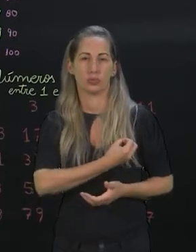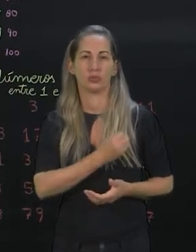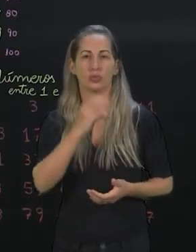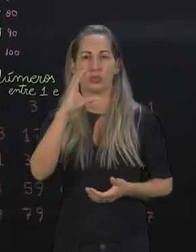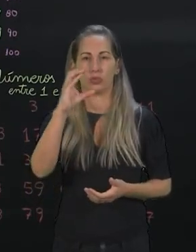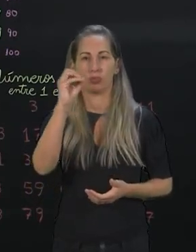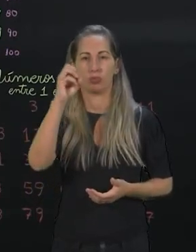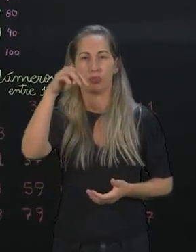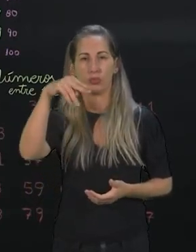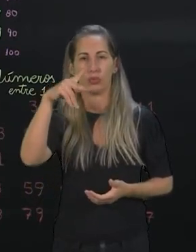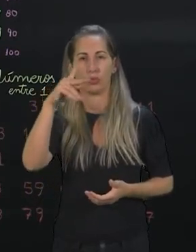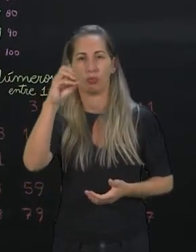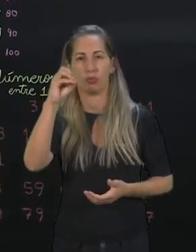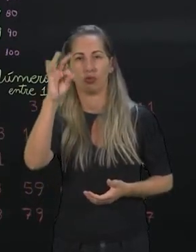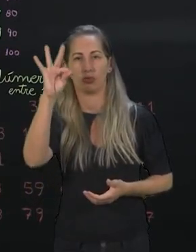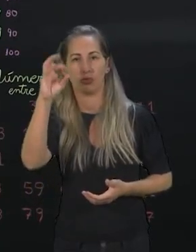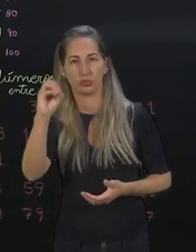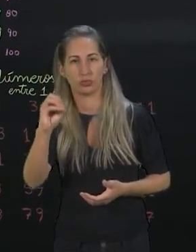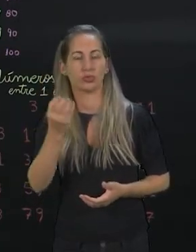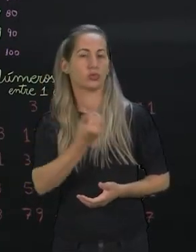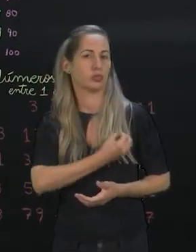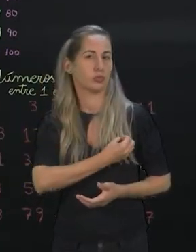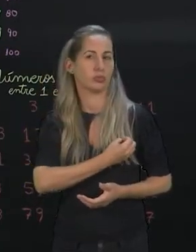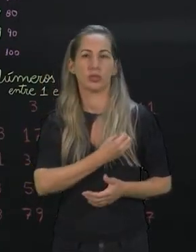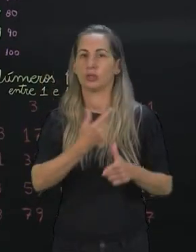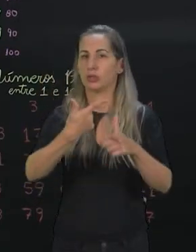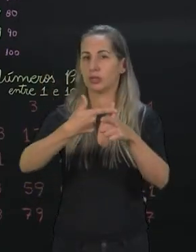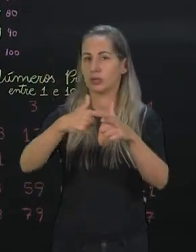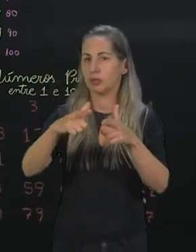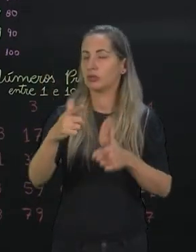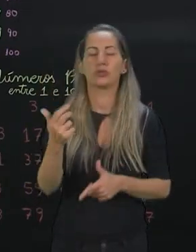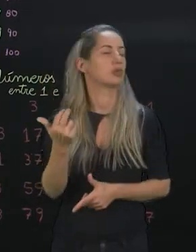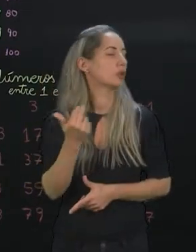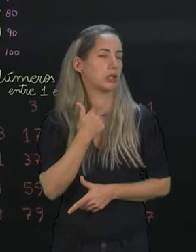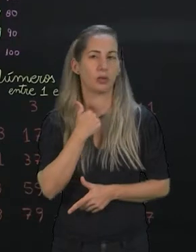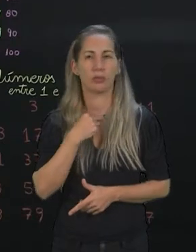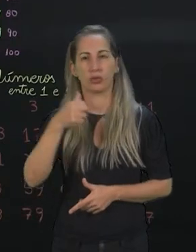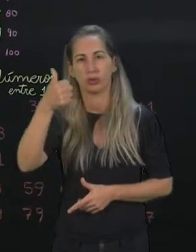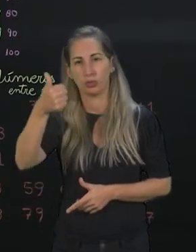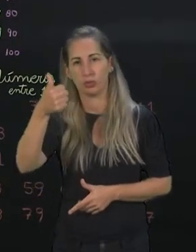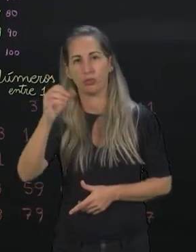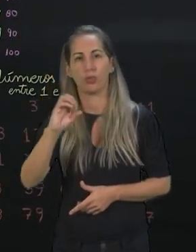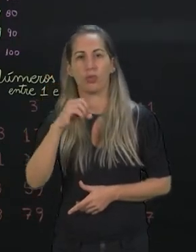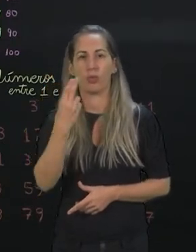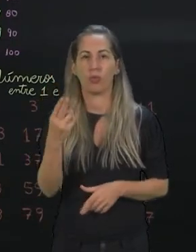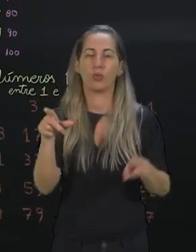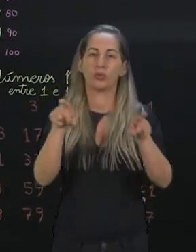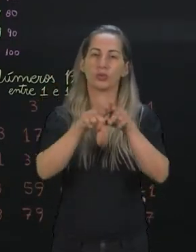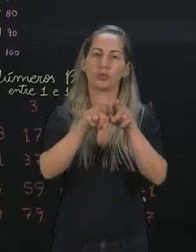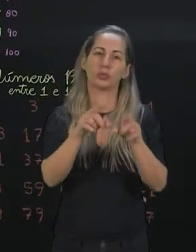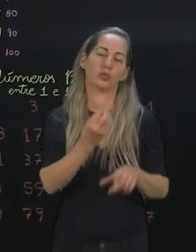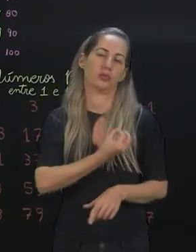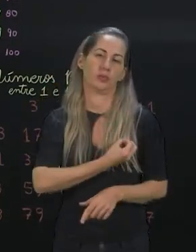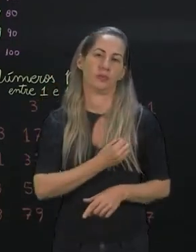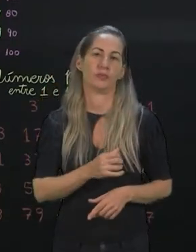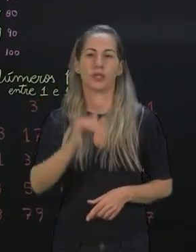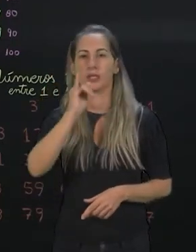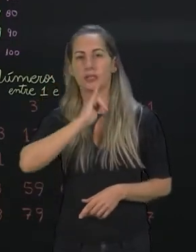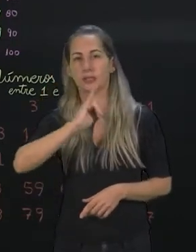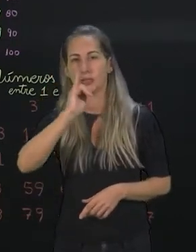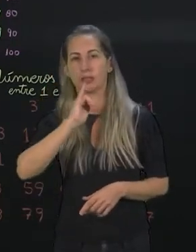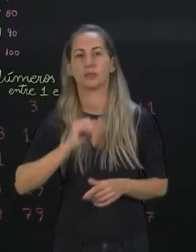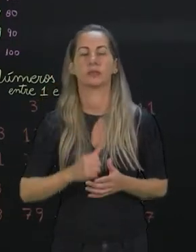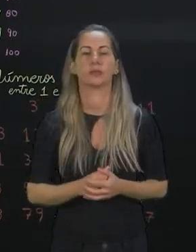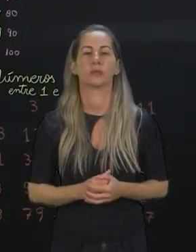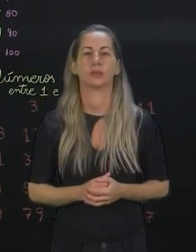ou seja, são números que não podem ser divididos por um e por ele mesmo apenas. Por exemplo, aqui